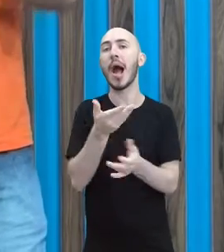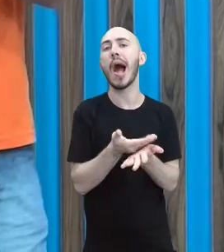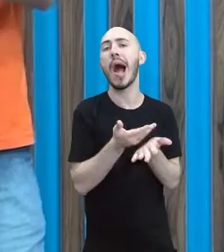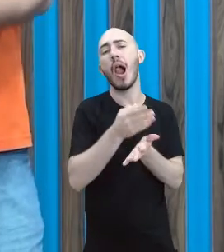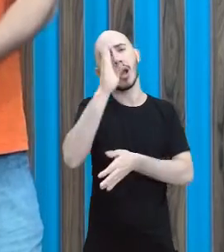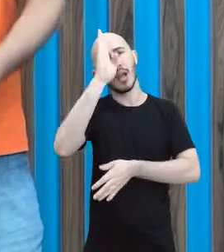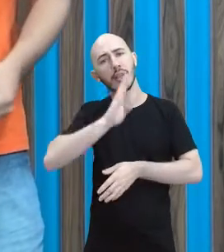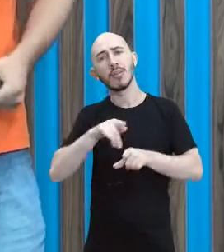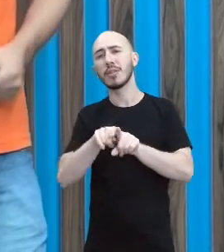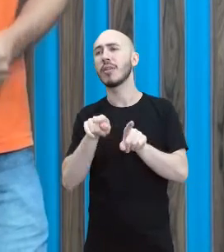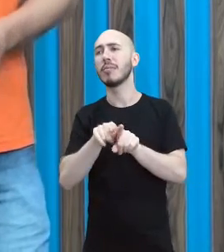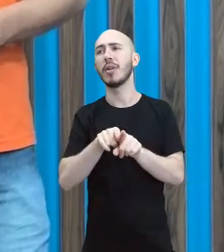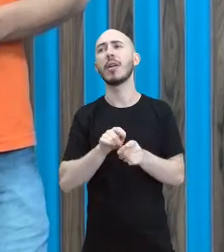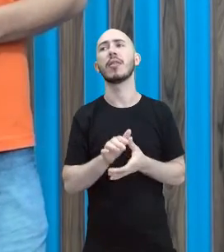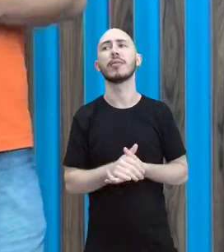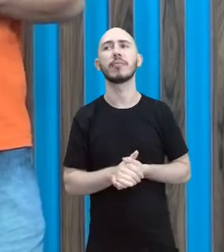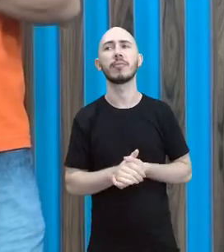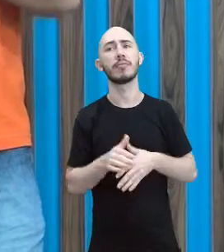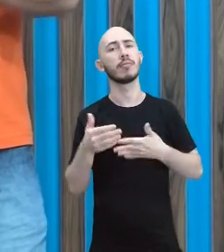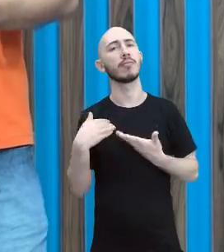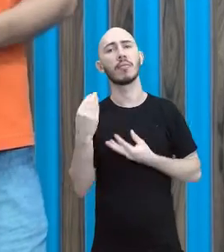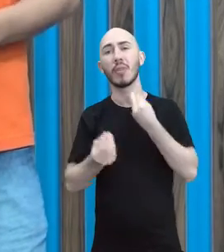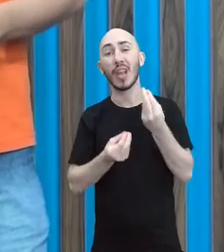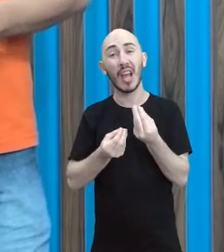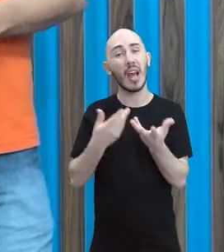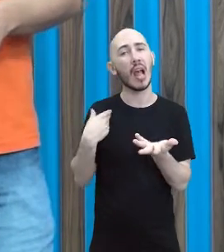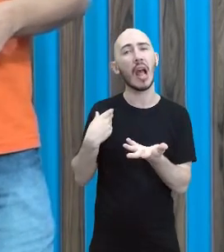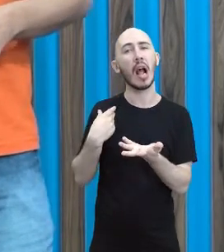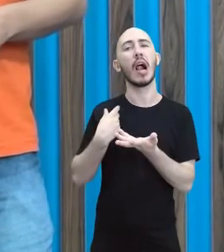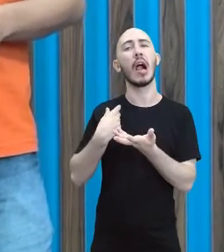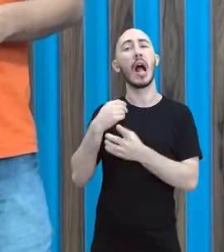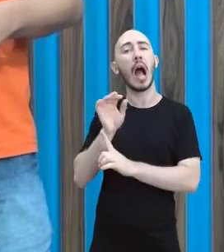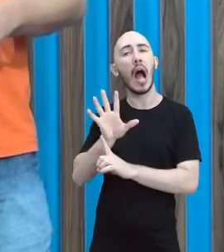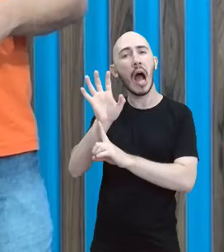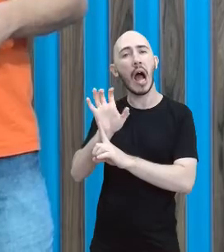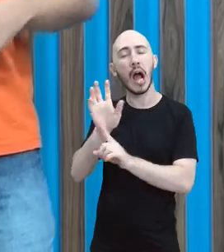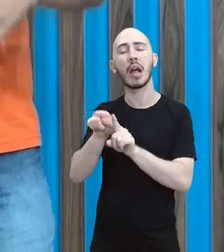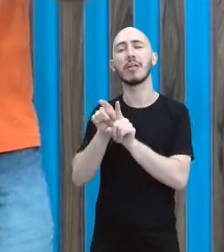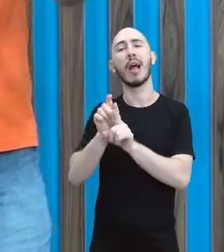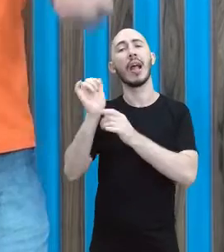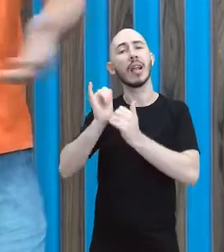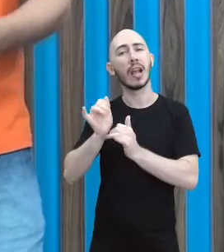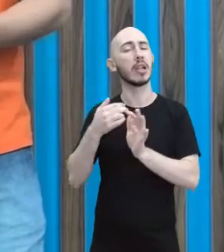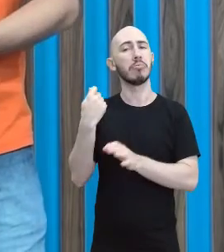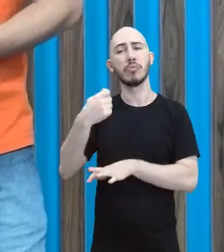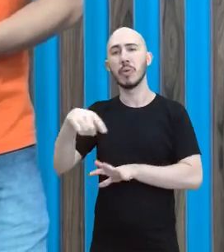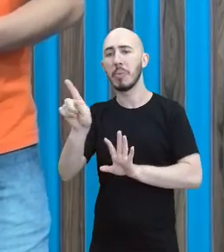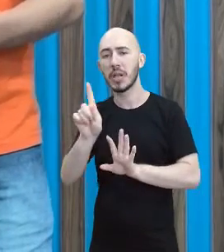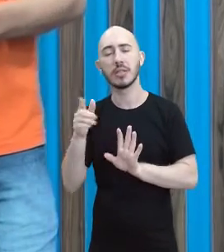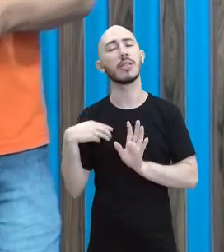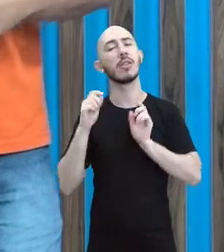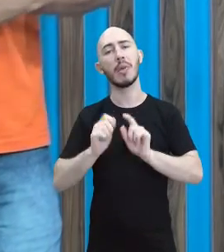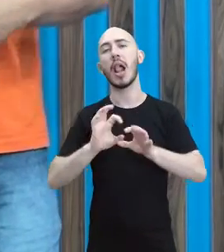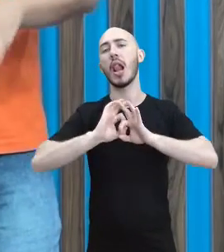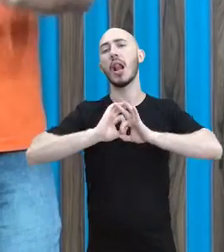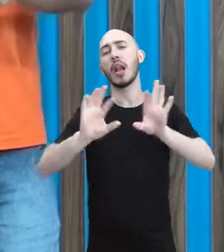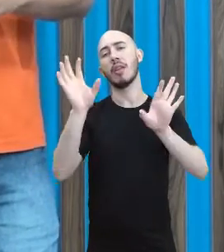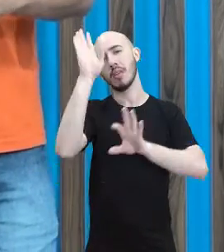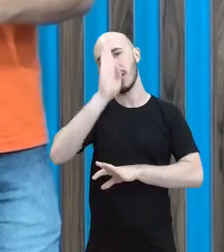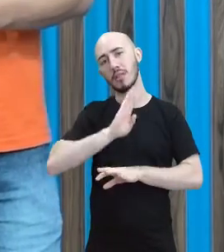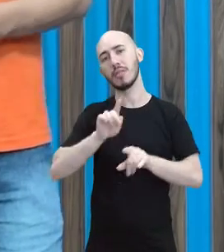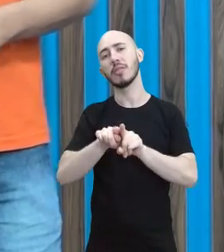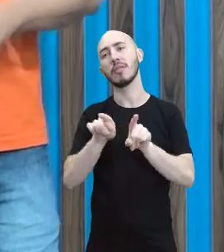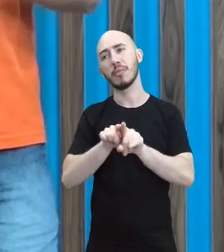gratuita, sem precisar utilizar Wi-Fi ou dados do seu aparelho ou de alguém da sua família, tá? Então, a